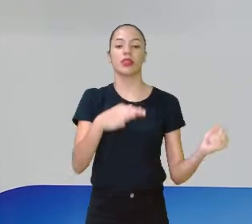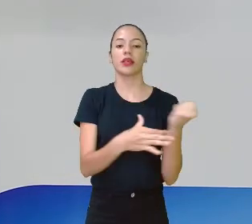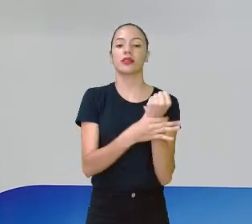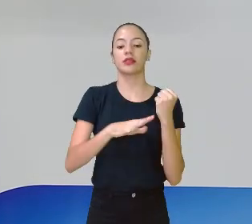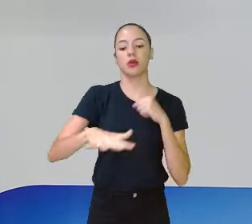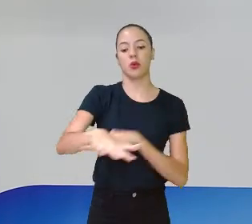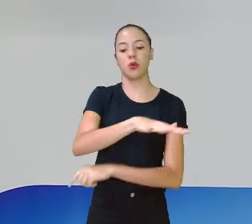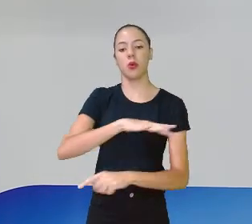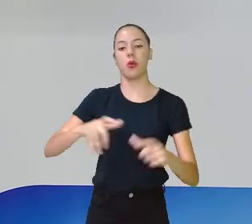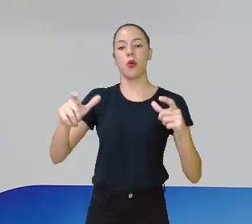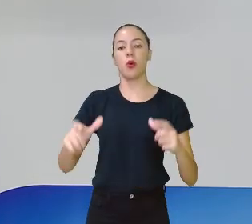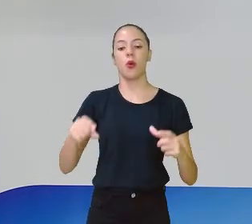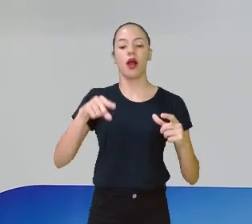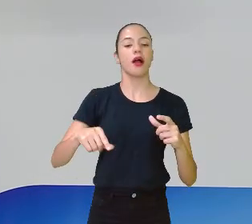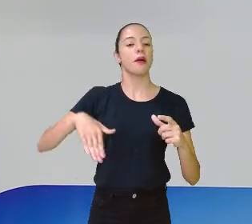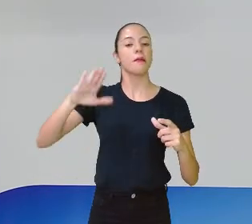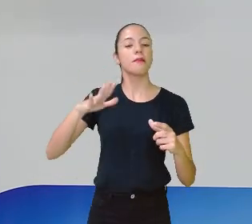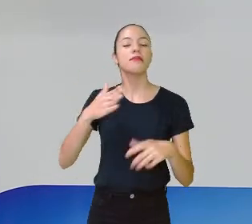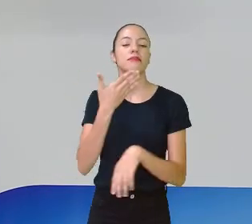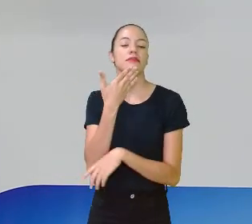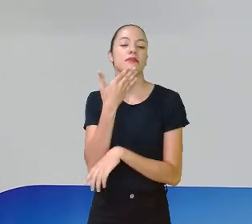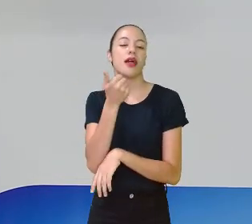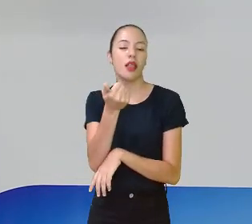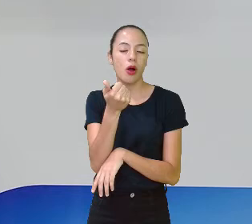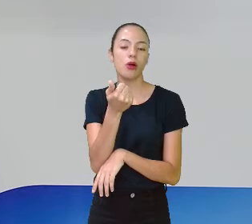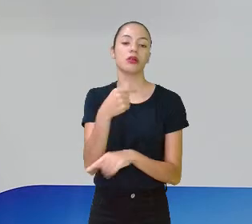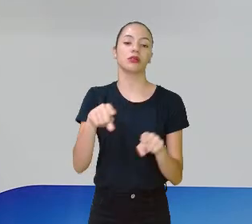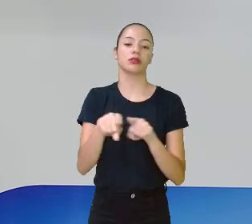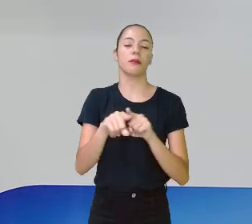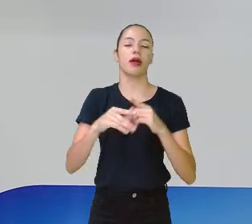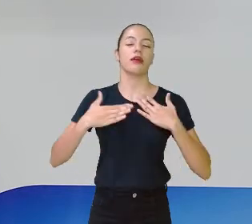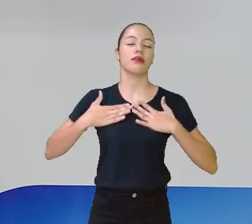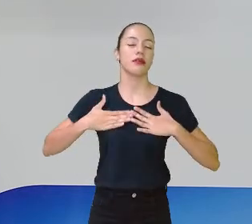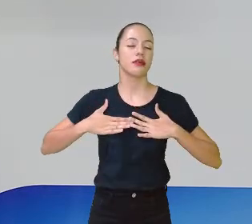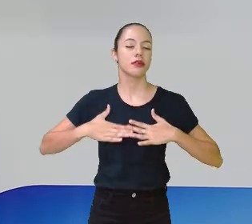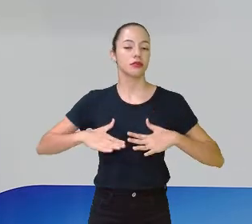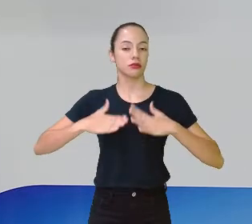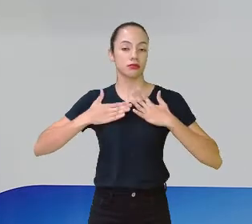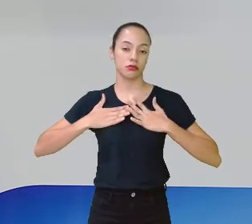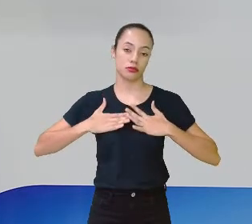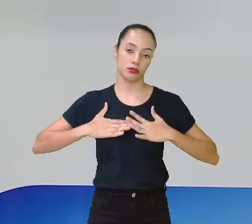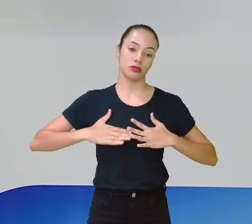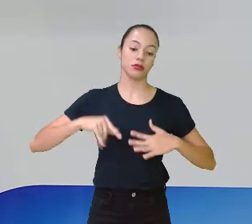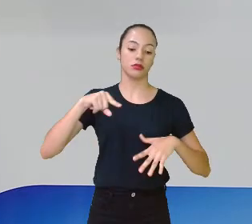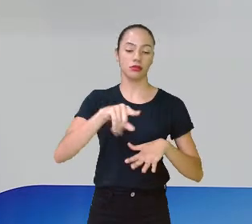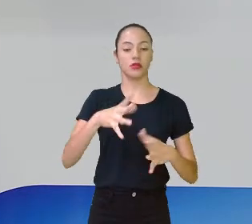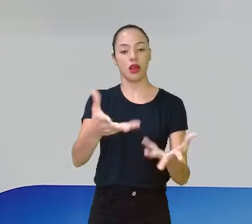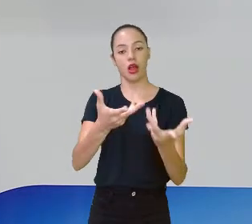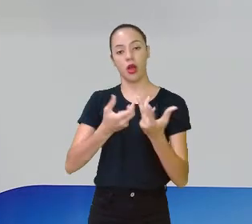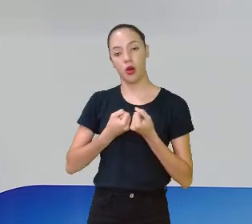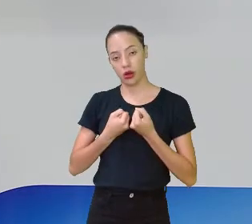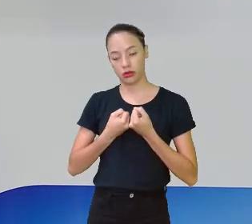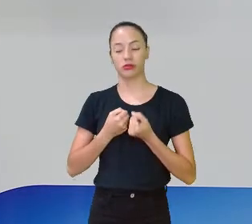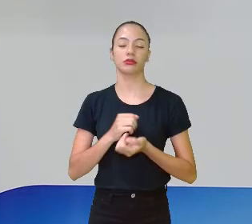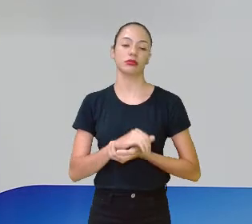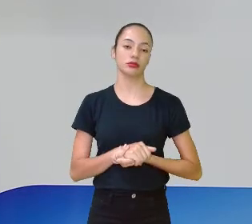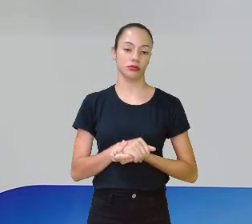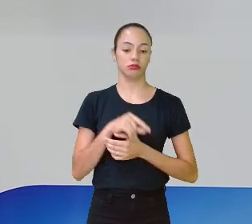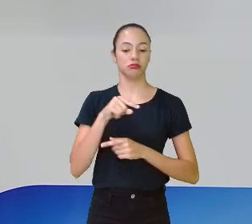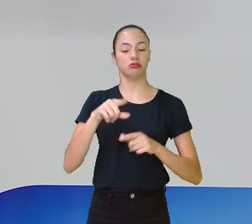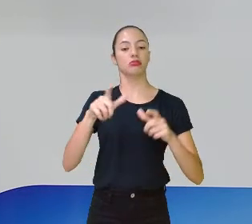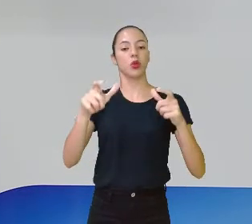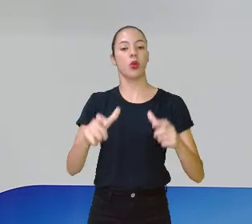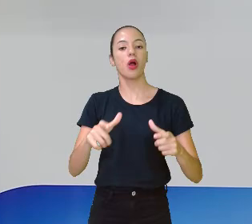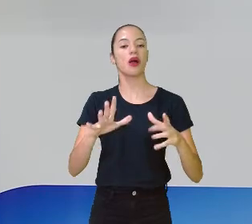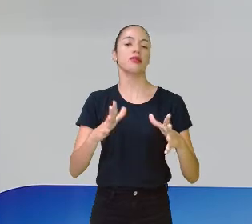ambiente agradável, um ambiente tranquilo, um ambiente que tenha esse acolhimento, que seja